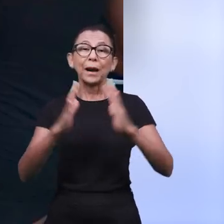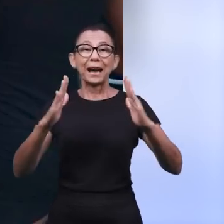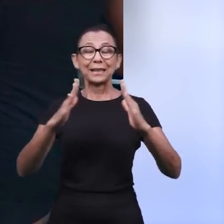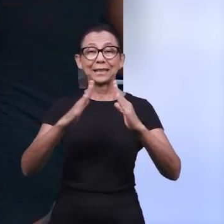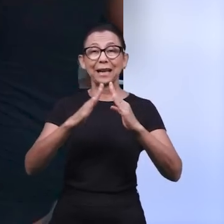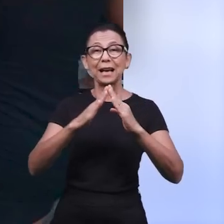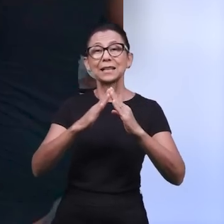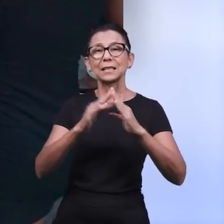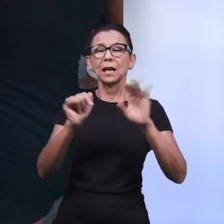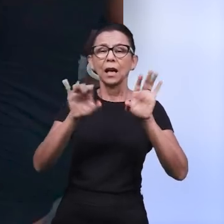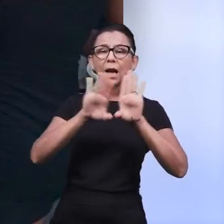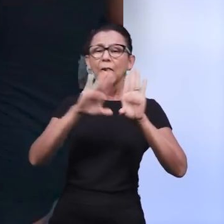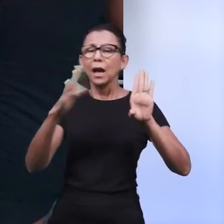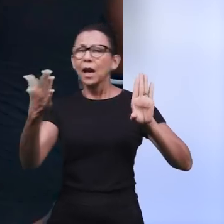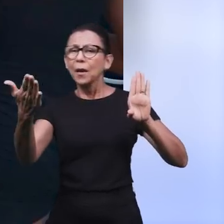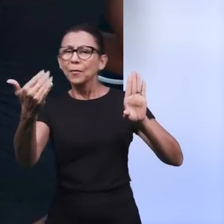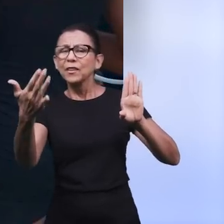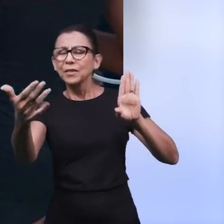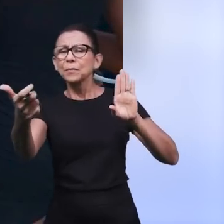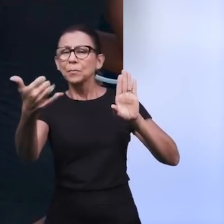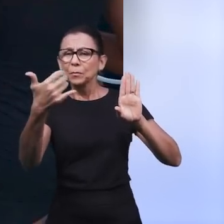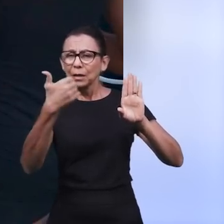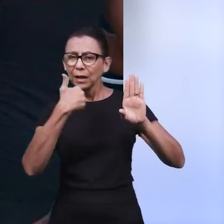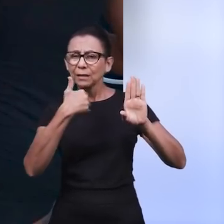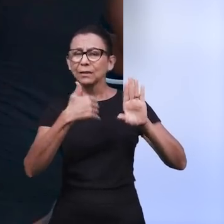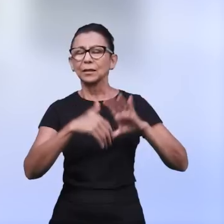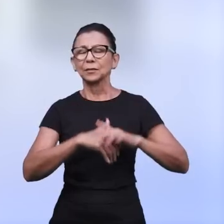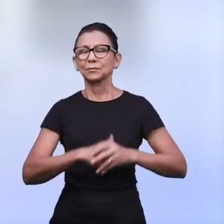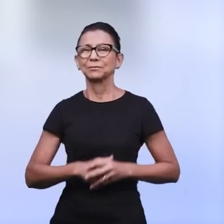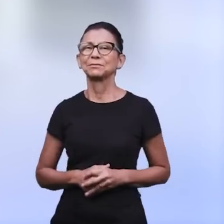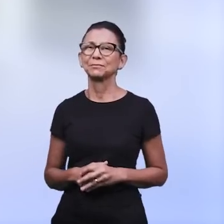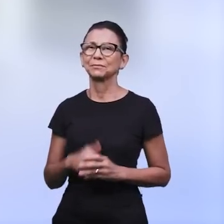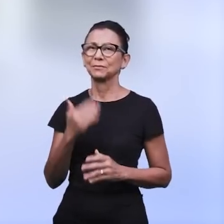à salvação de vidas. Louvado seja o nome do Senhor.